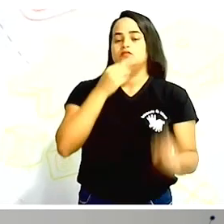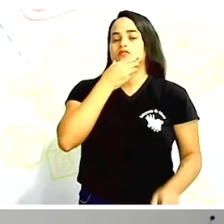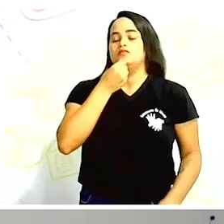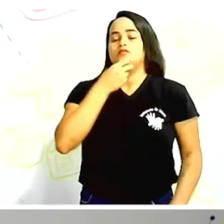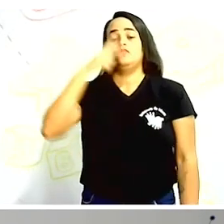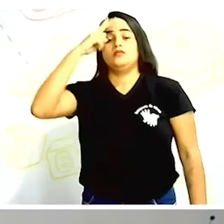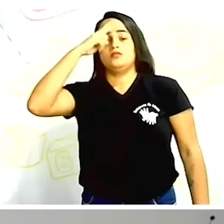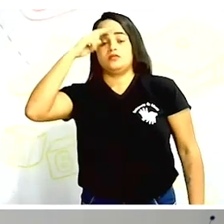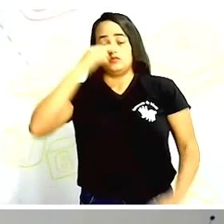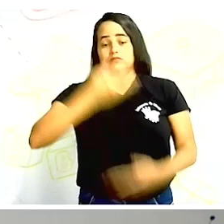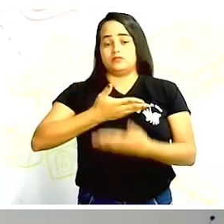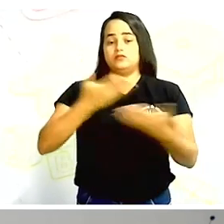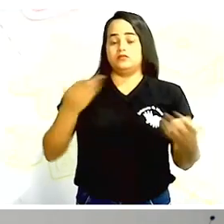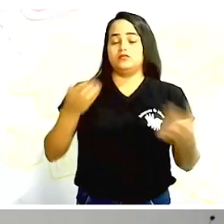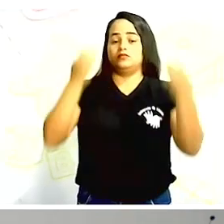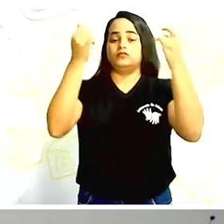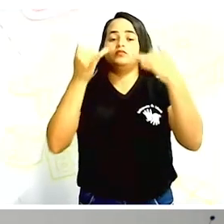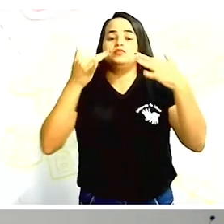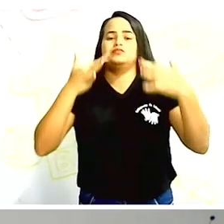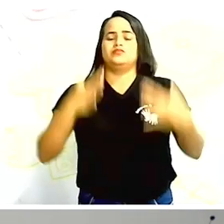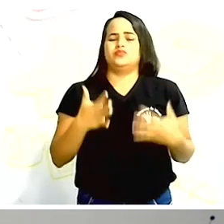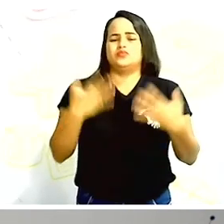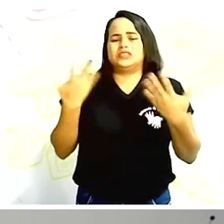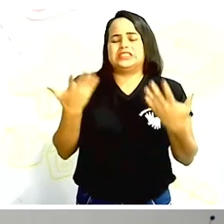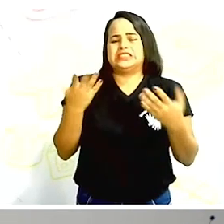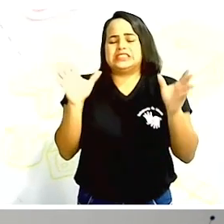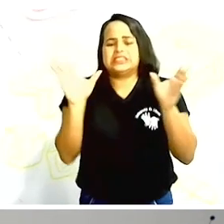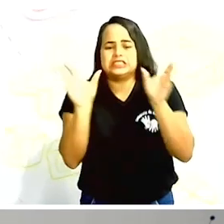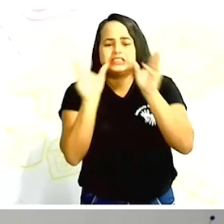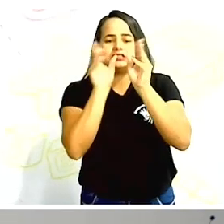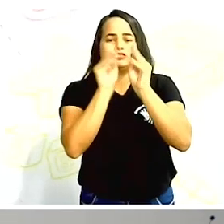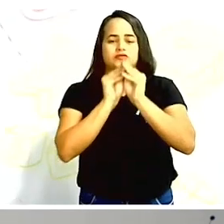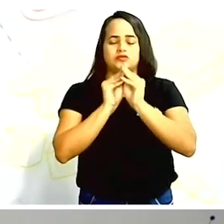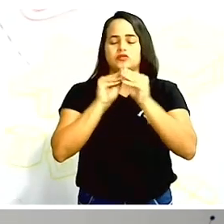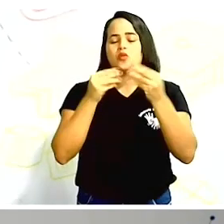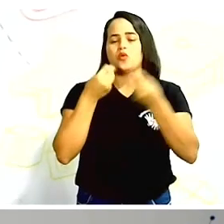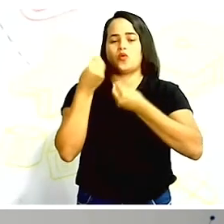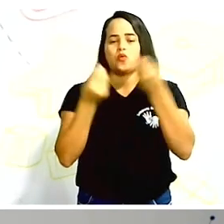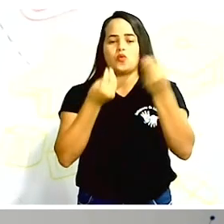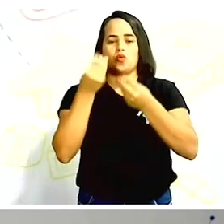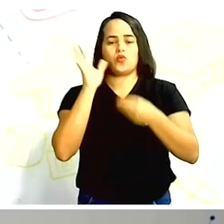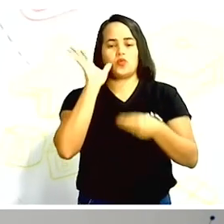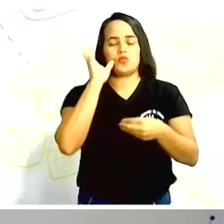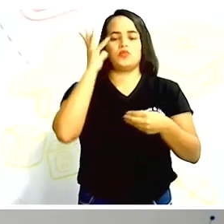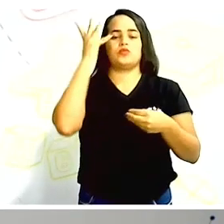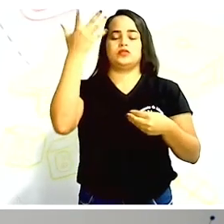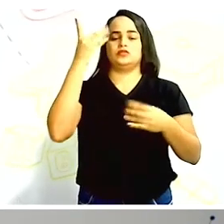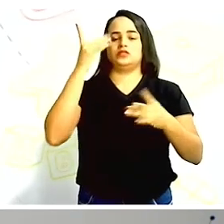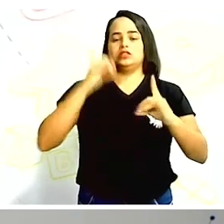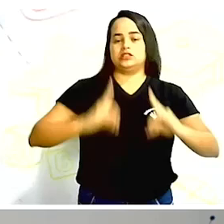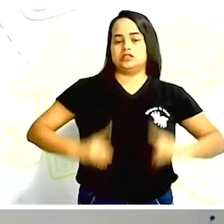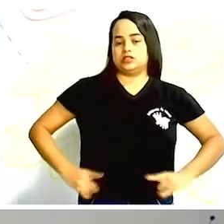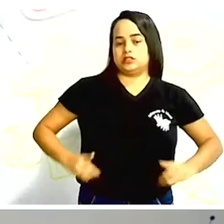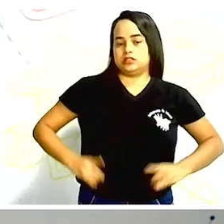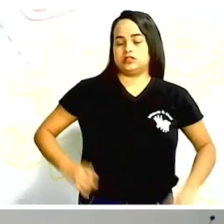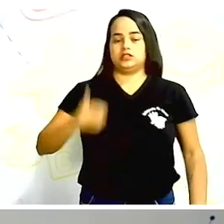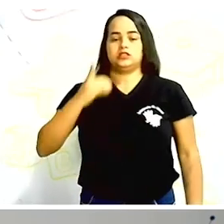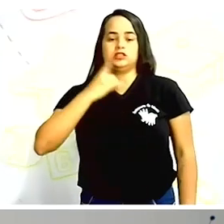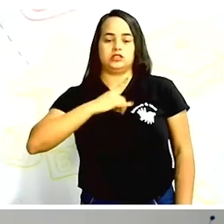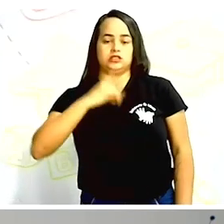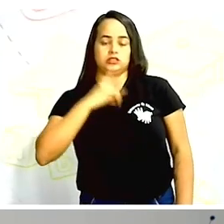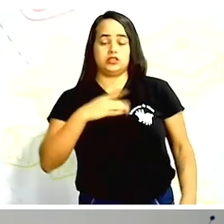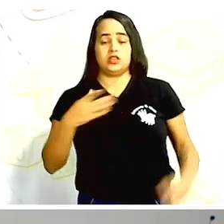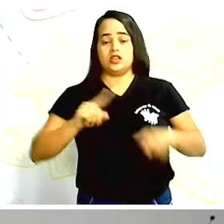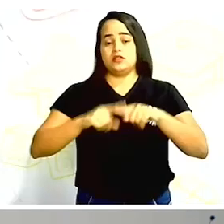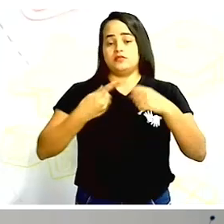sobre hormônios, a gente explicou assim por cima, como é que funcionam algumas partes principais da testosterona, da progesterona, mas